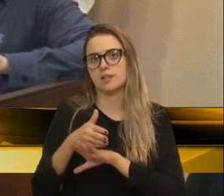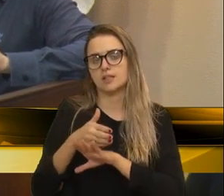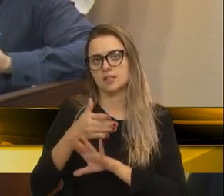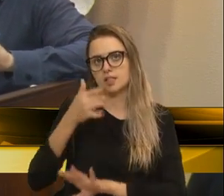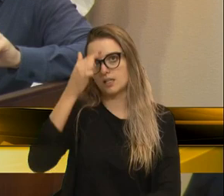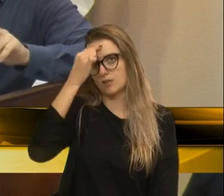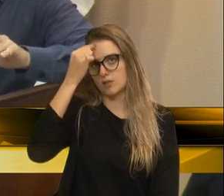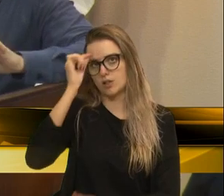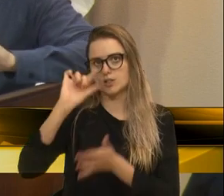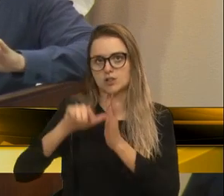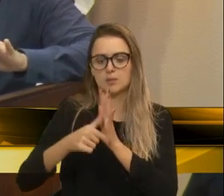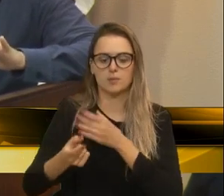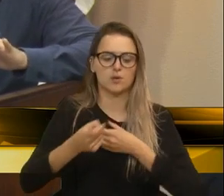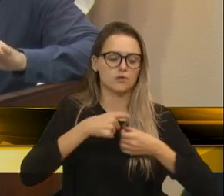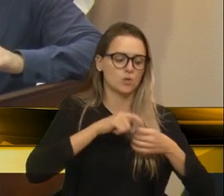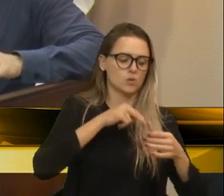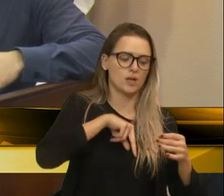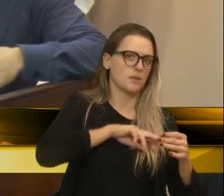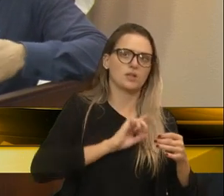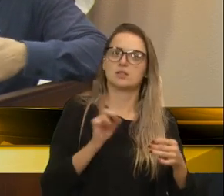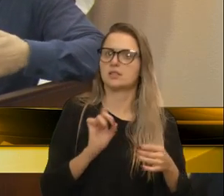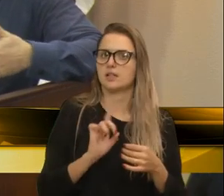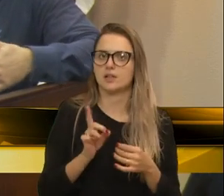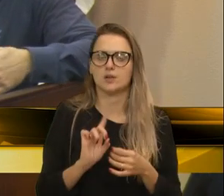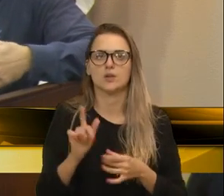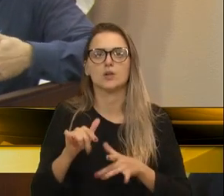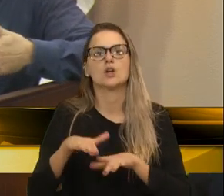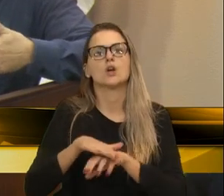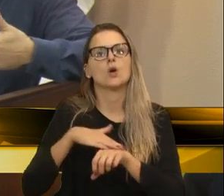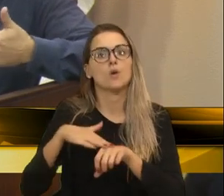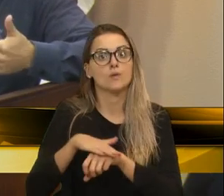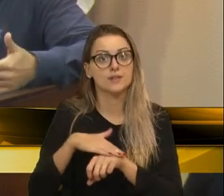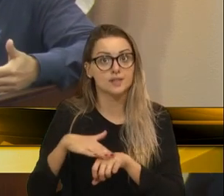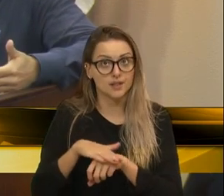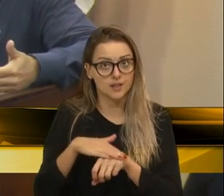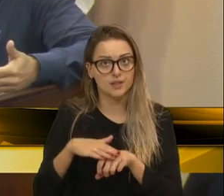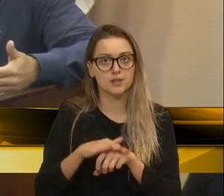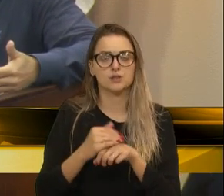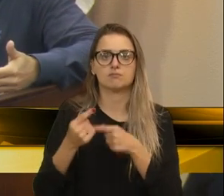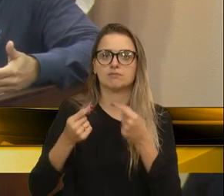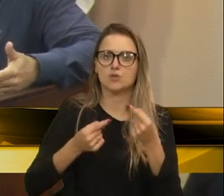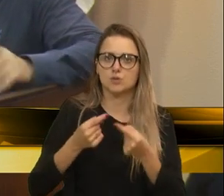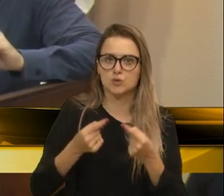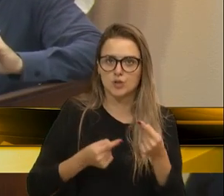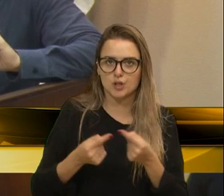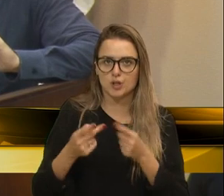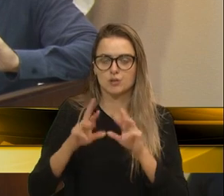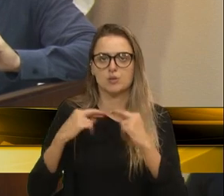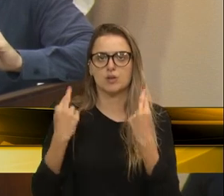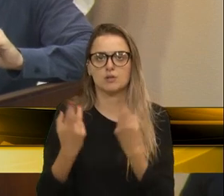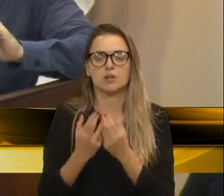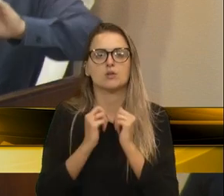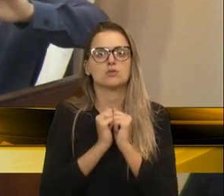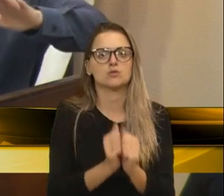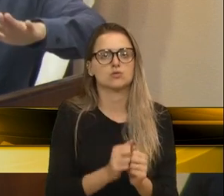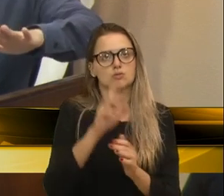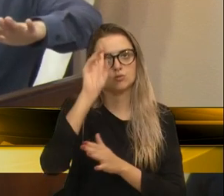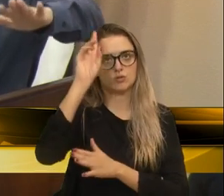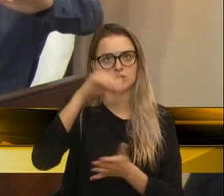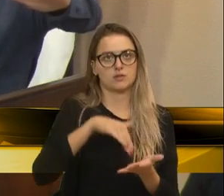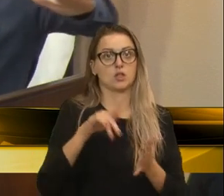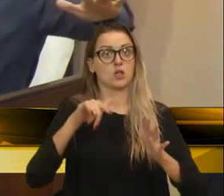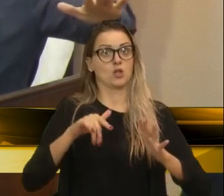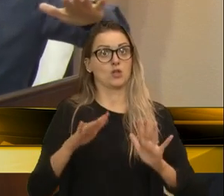e depois a universidade repassava. Ele disse não. E através do diálogo, de nós ter conversado com ele e com a chefe de gabinete dele, que é